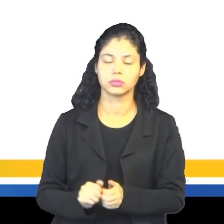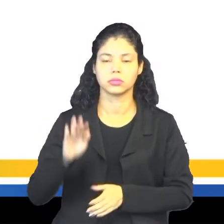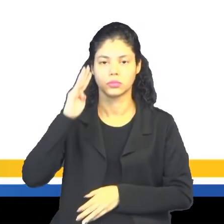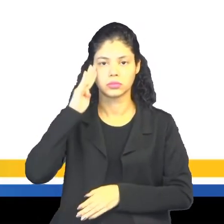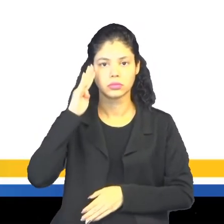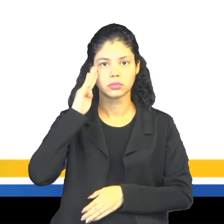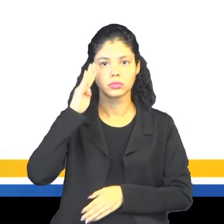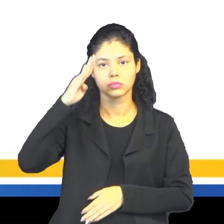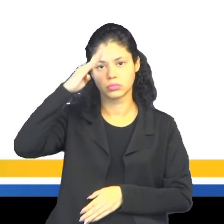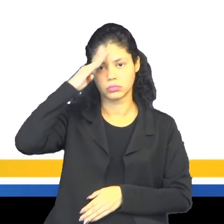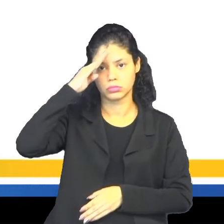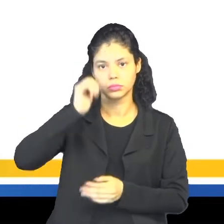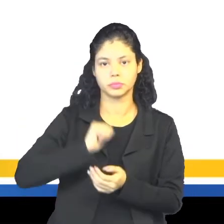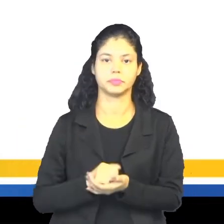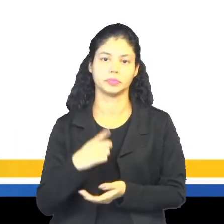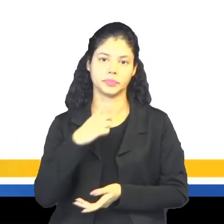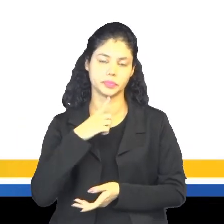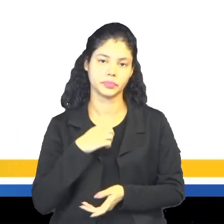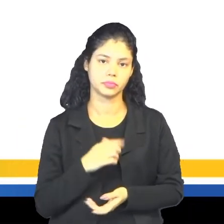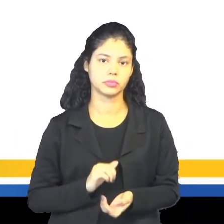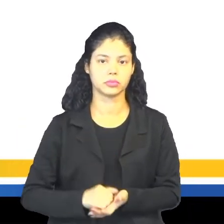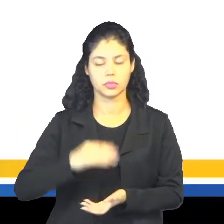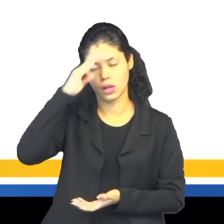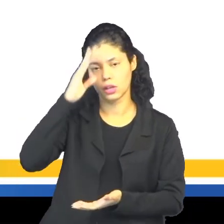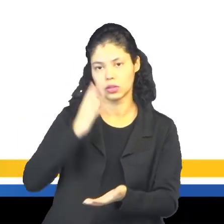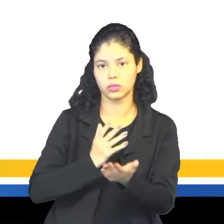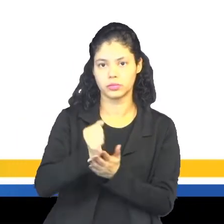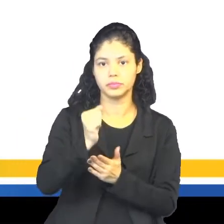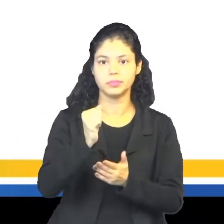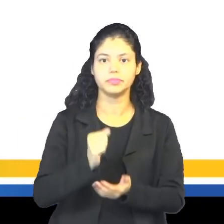que vem ali dessa herança da Guerra de Reconquista,